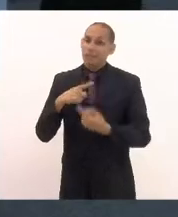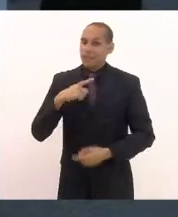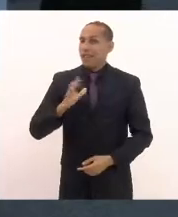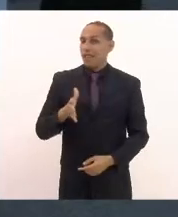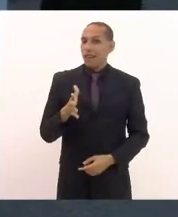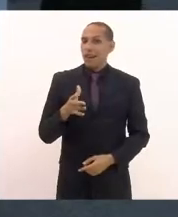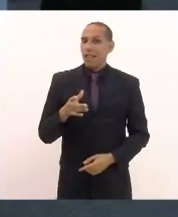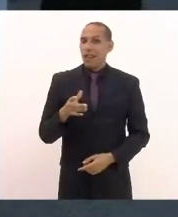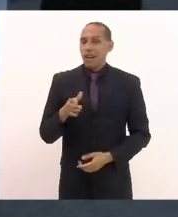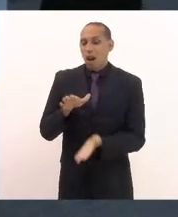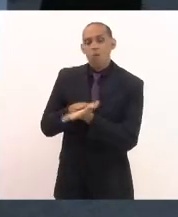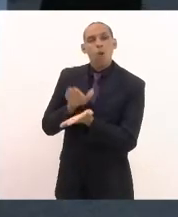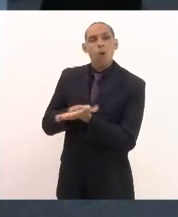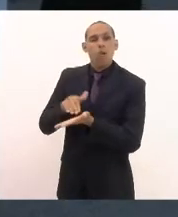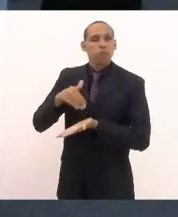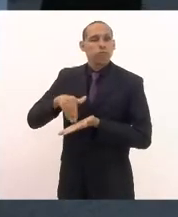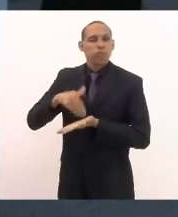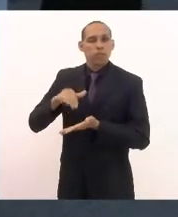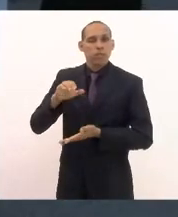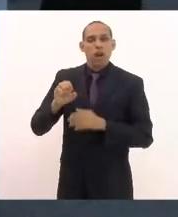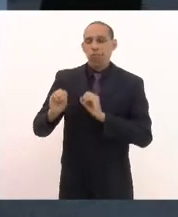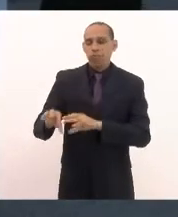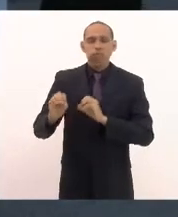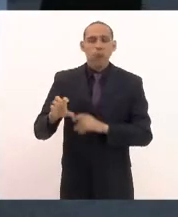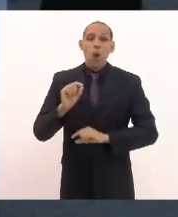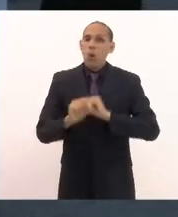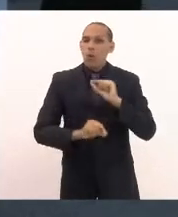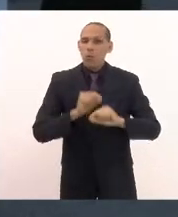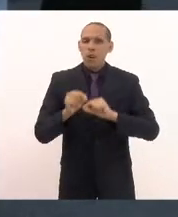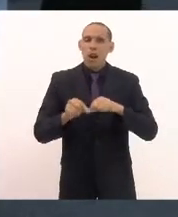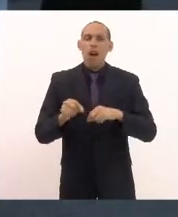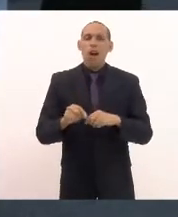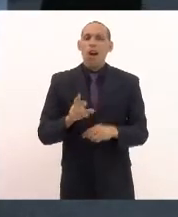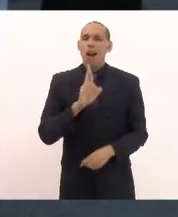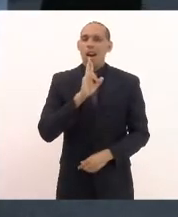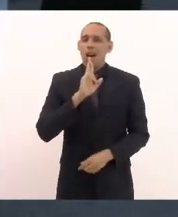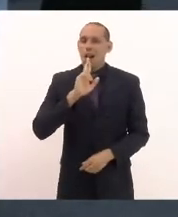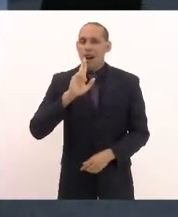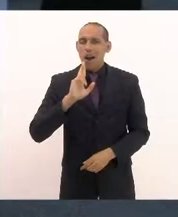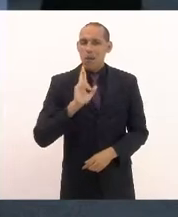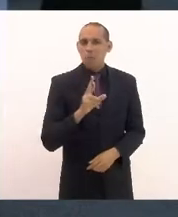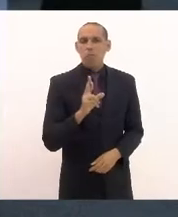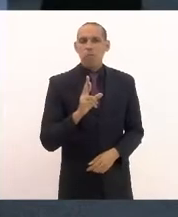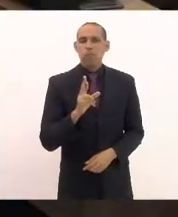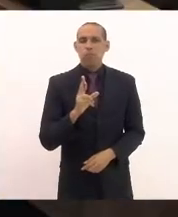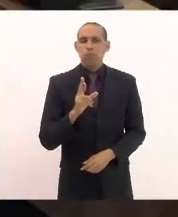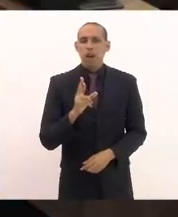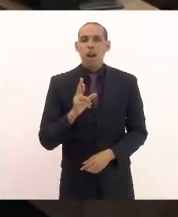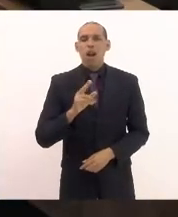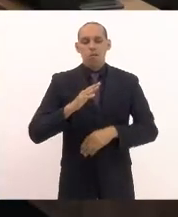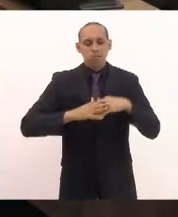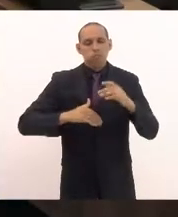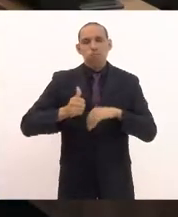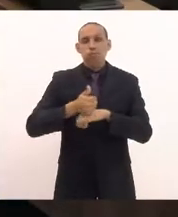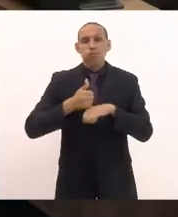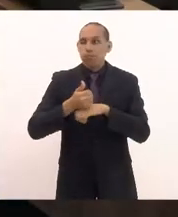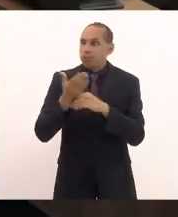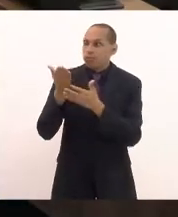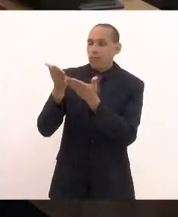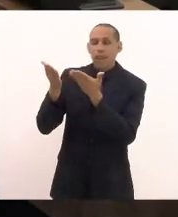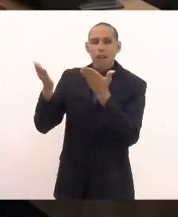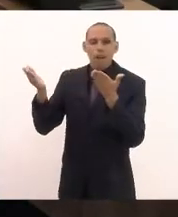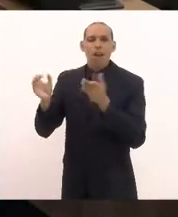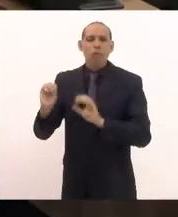da Secretaria de Estado de Educação também uma resposta para esses profissionais de educação que têm história na